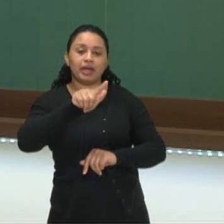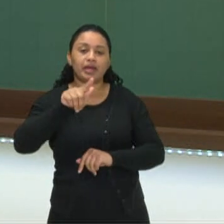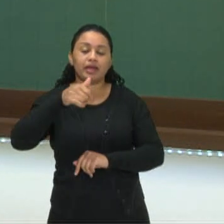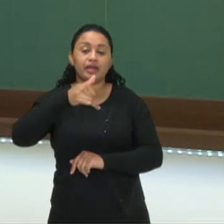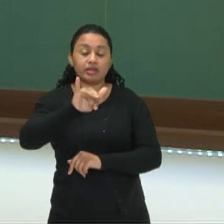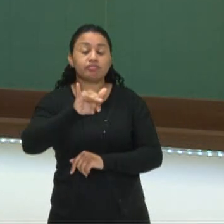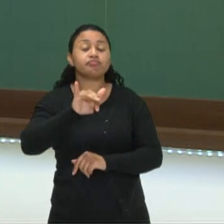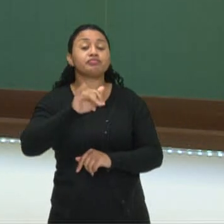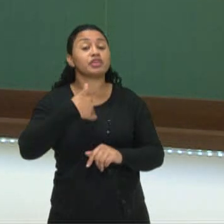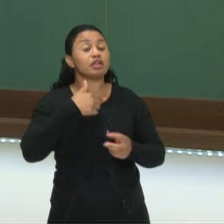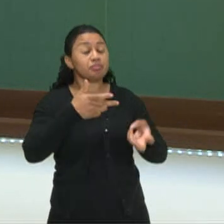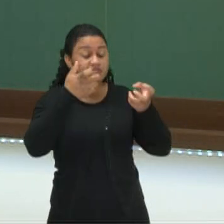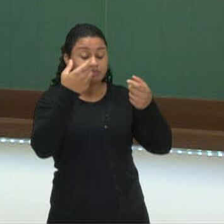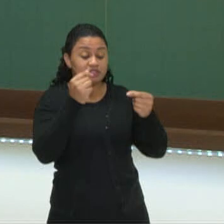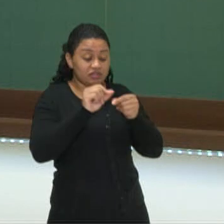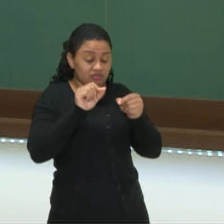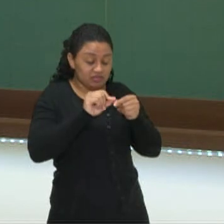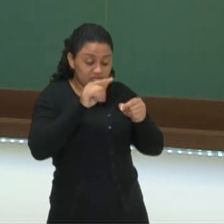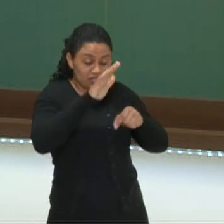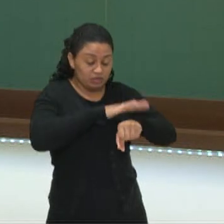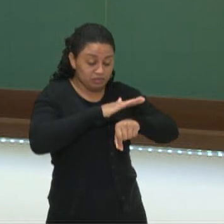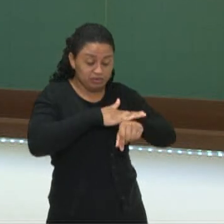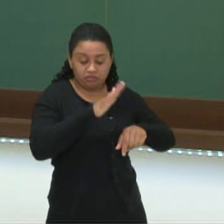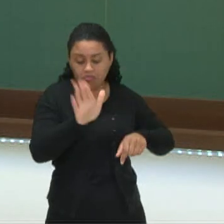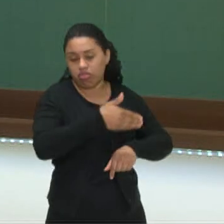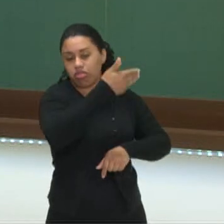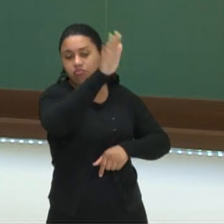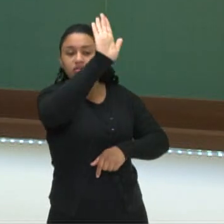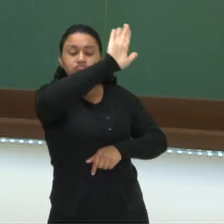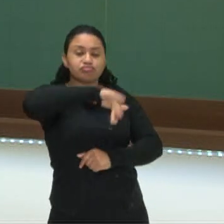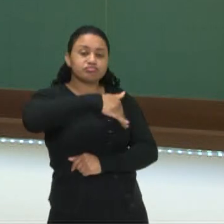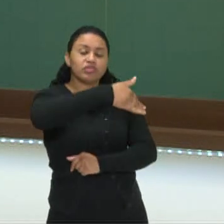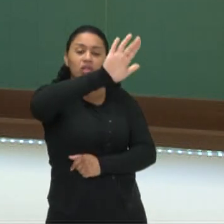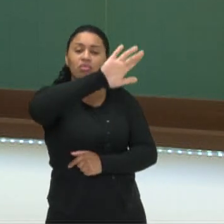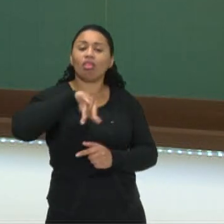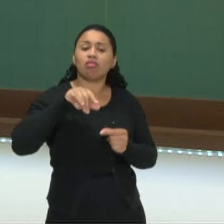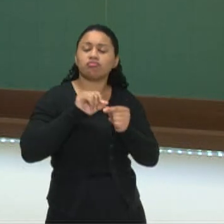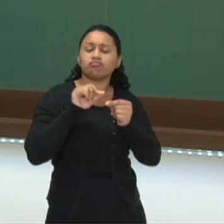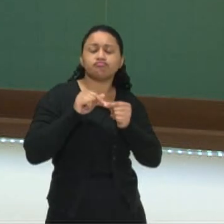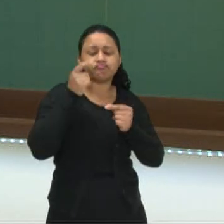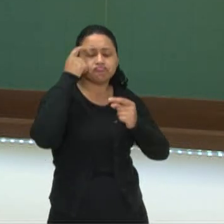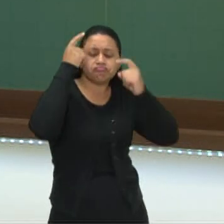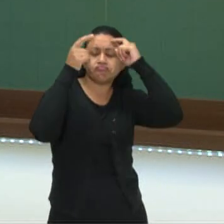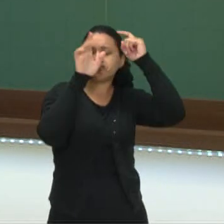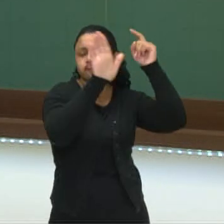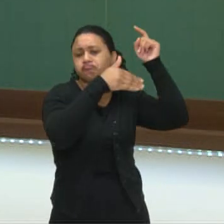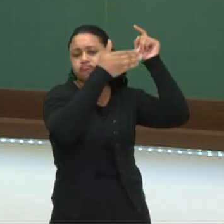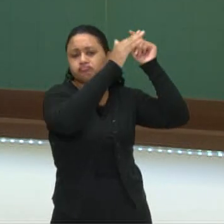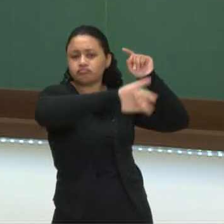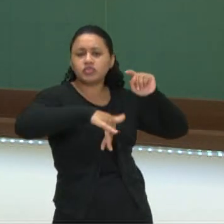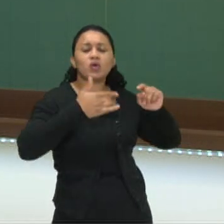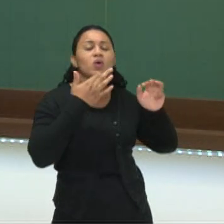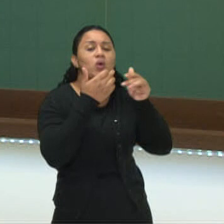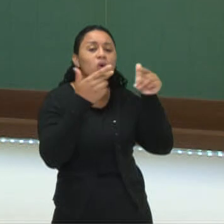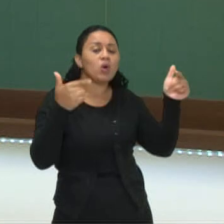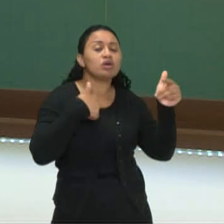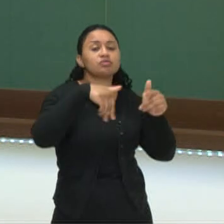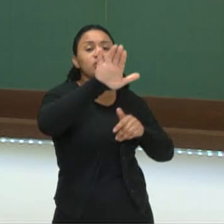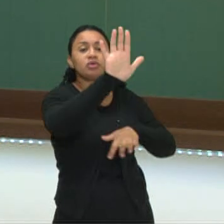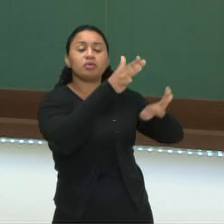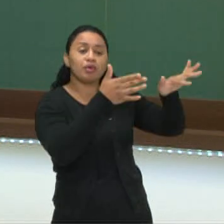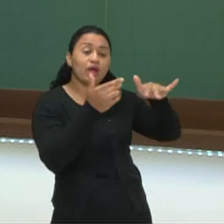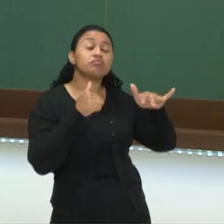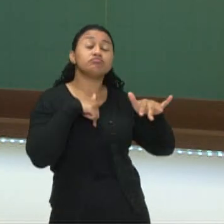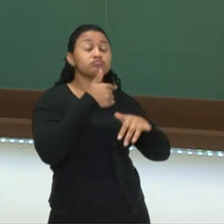travado e de repente ele vê que ele tem que fazer alguma coisa naquele momento, ele não podia passar o prazo e ele começa intuitivamente jogar cor, ele se